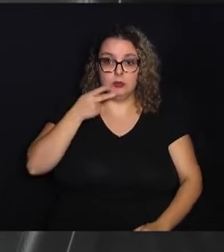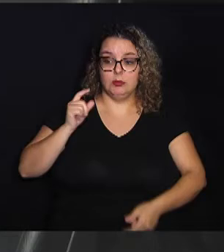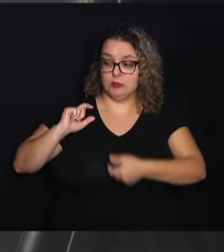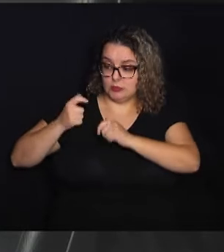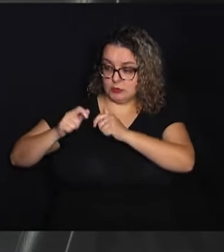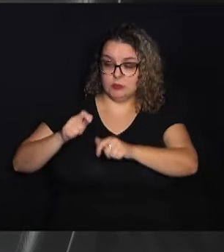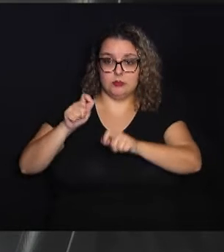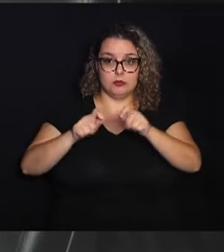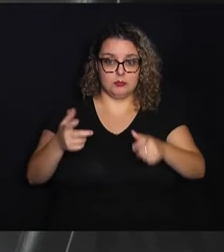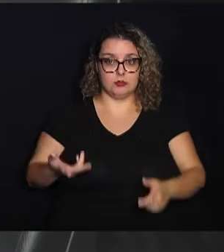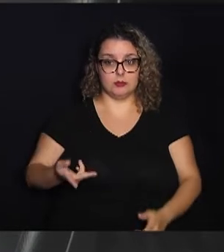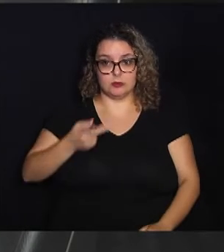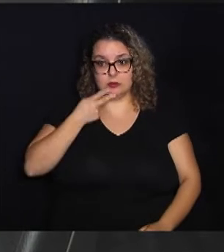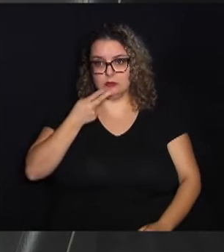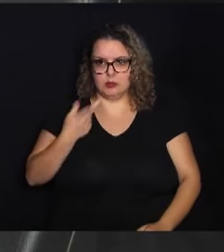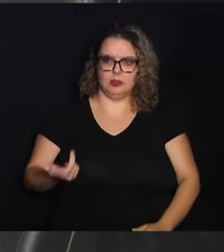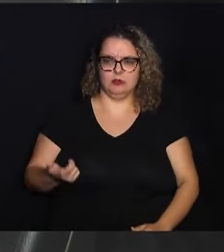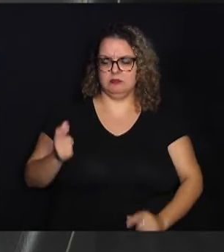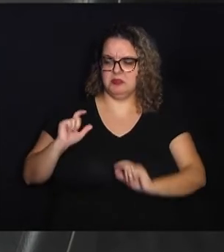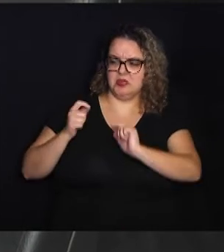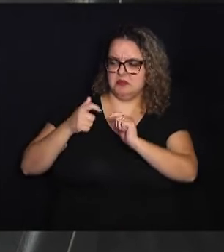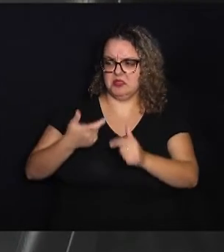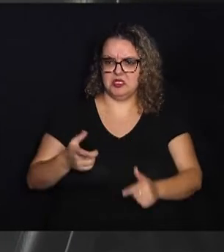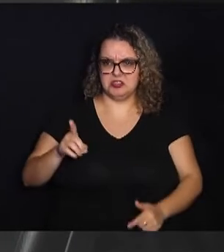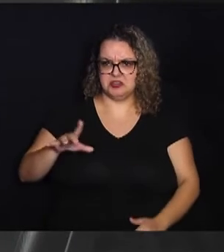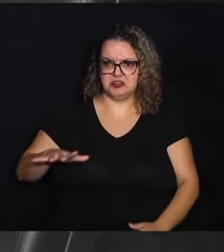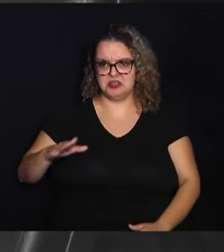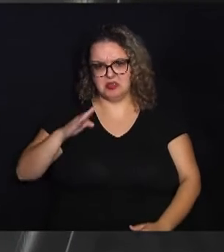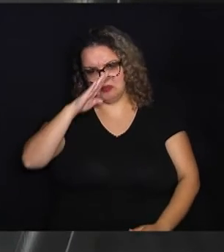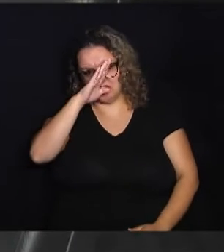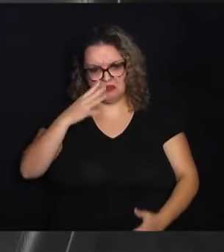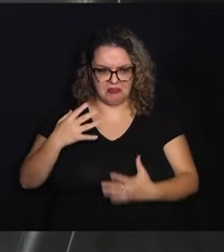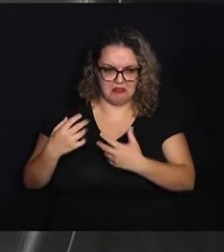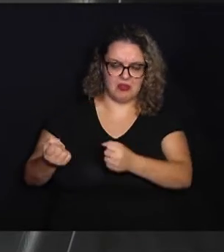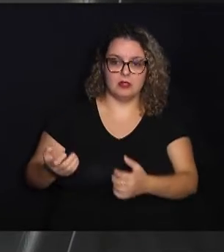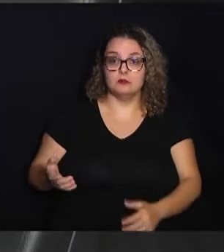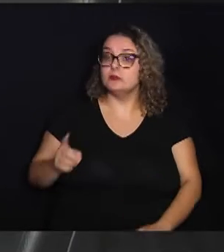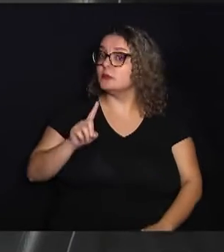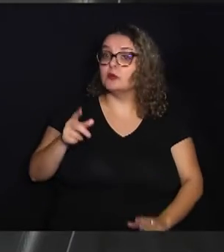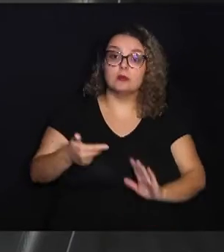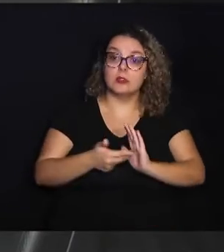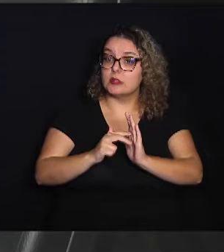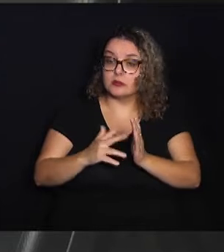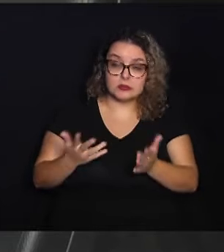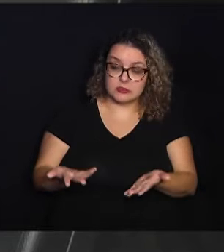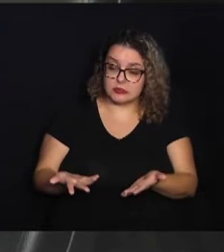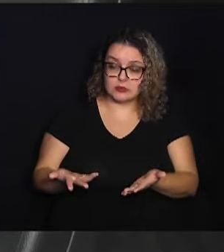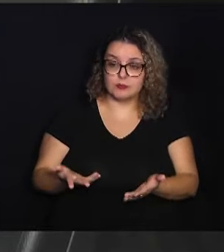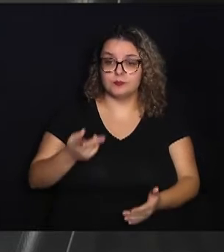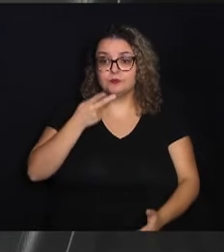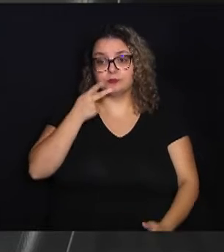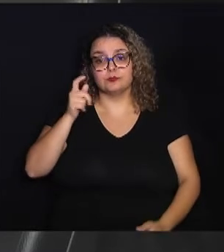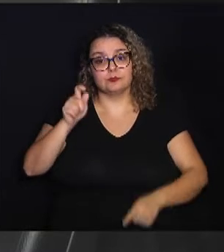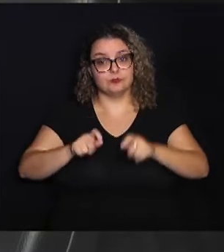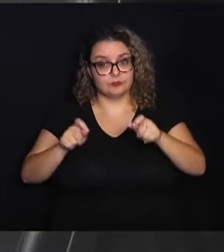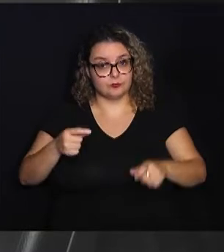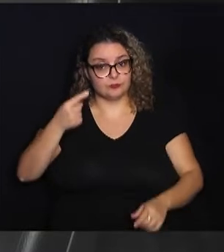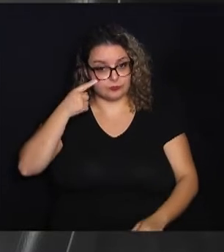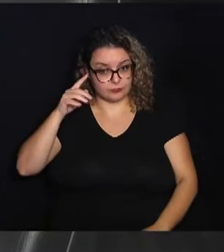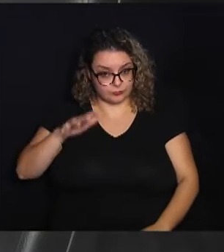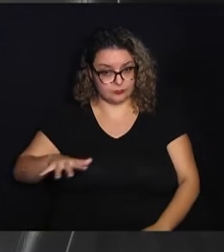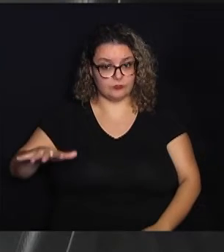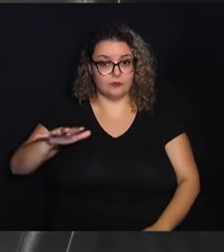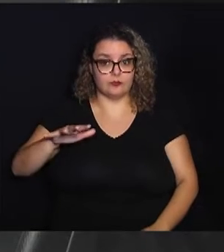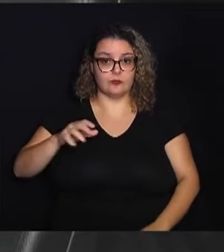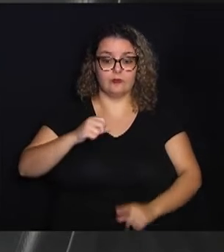muitas pessoas falam, conservador, direita, bolsonarista. Não é nesse sentido, eu estou falando de pessoas que têm uma ideia, né,